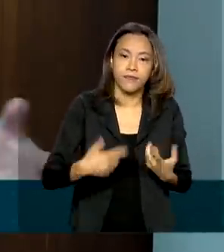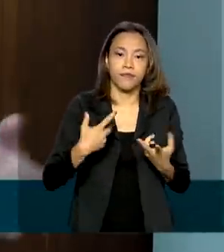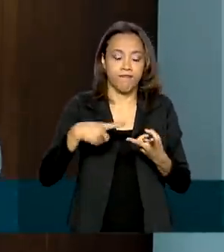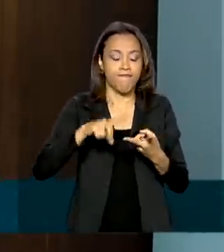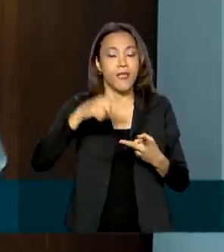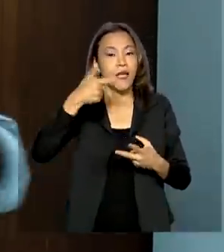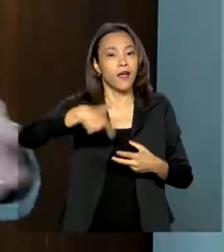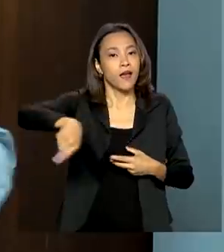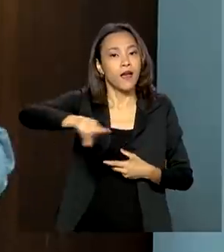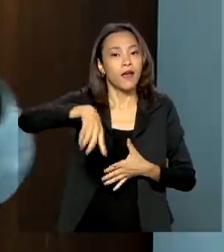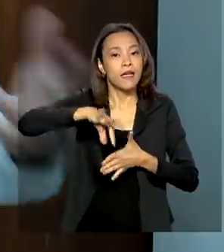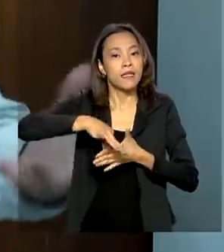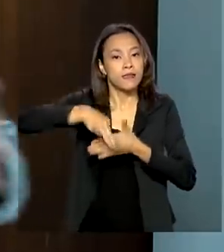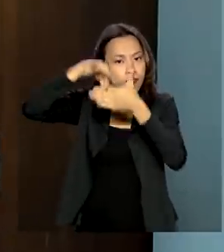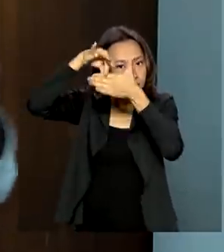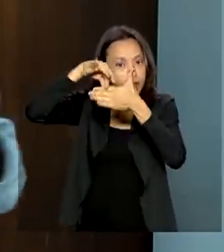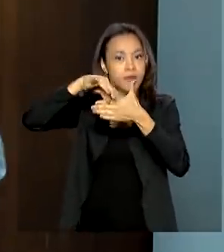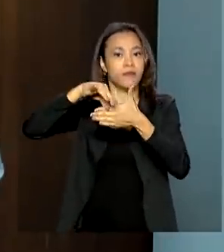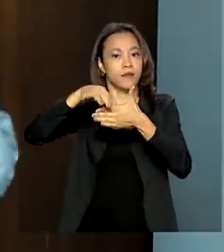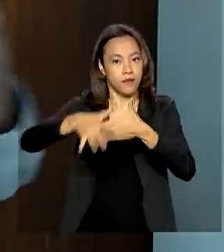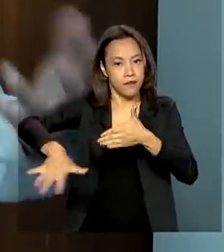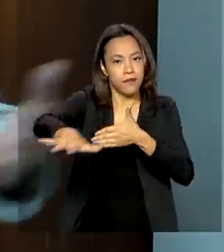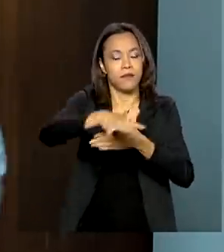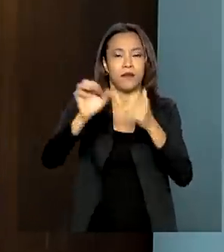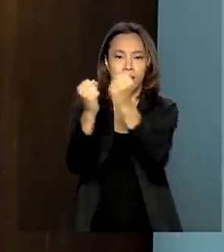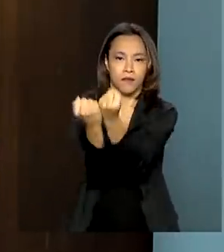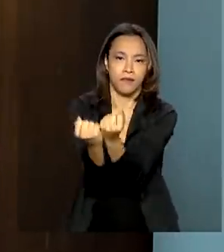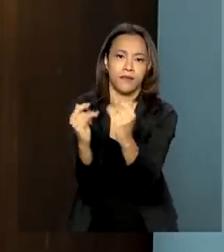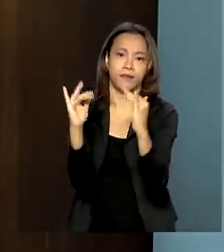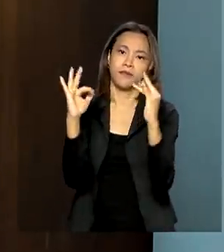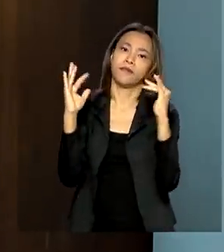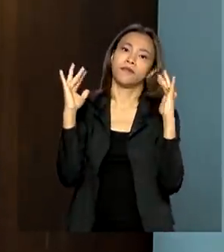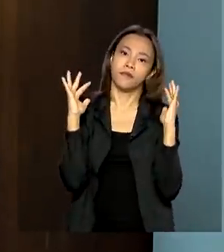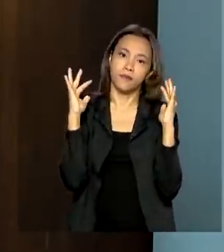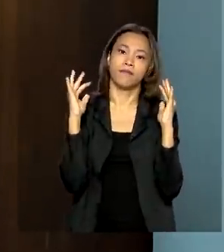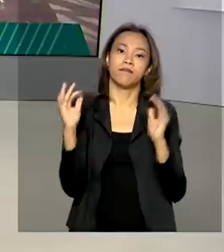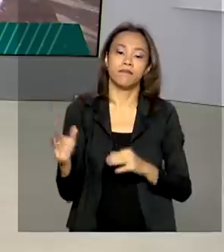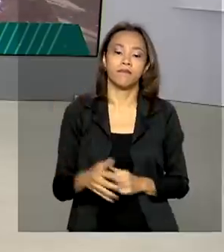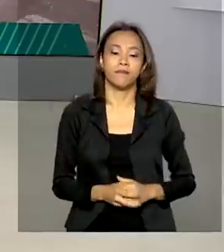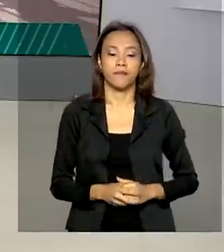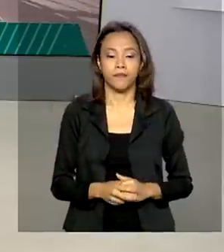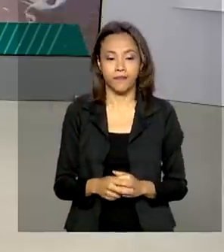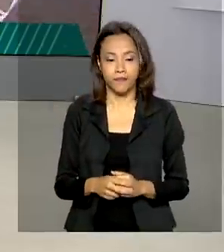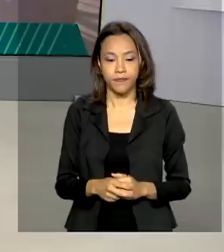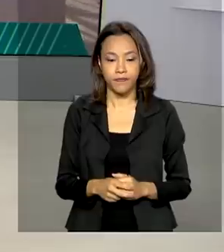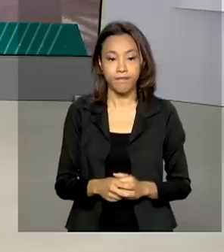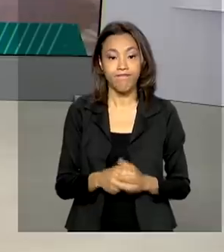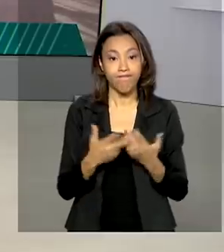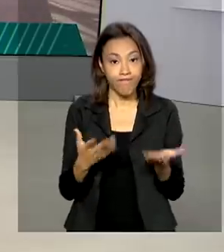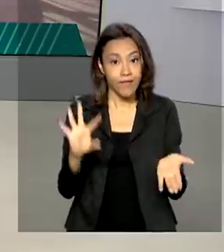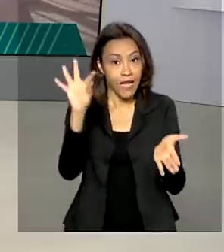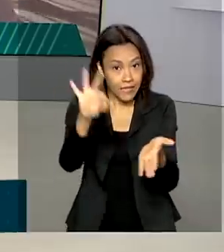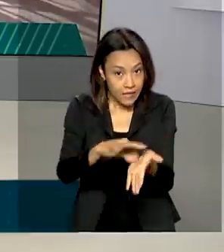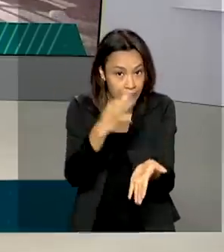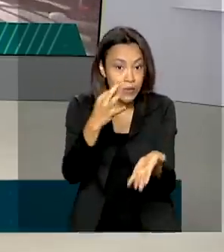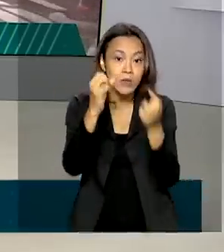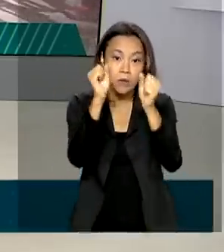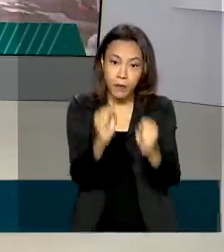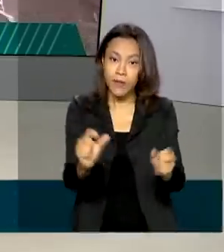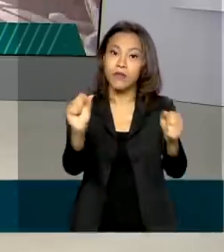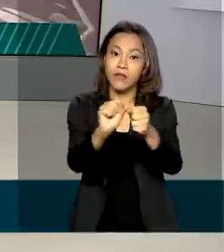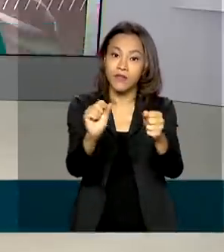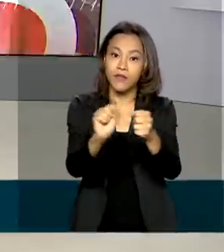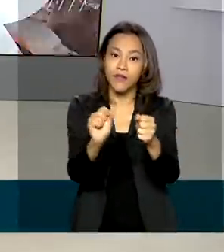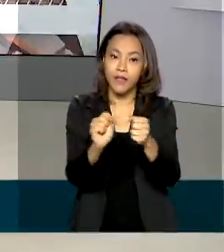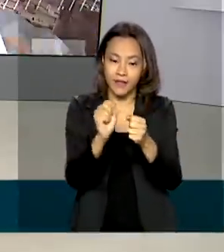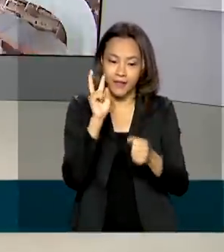lideranças, né, lideranças socioambientais, ou seja, da região. As inscrições podem ser feitas